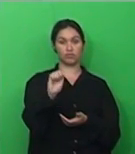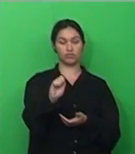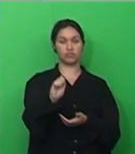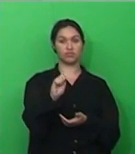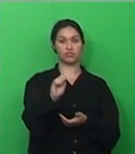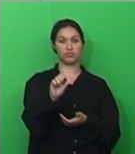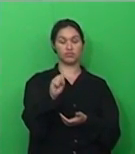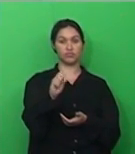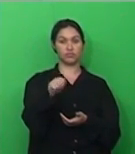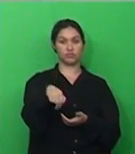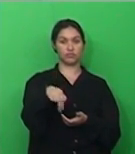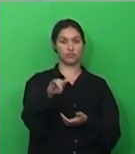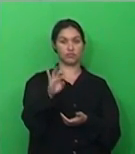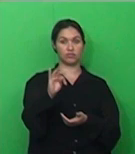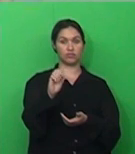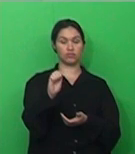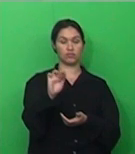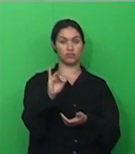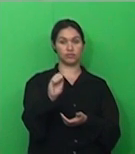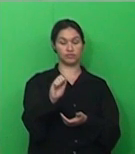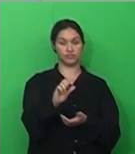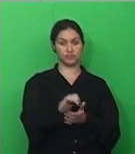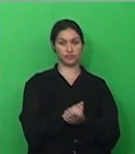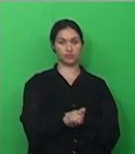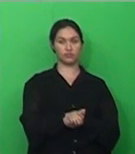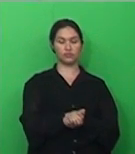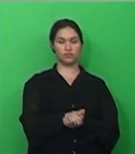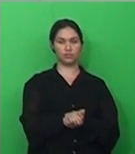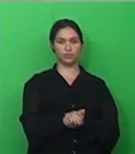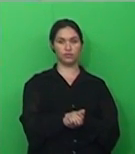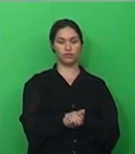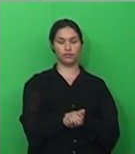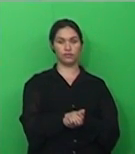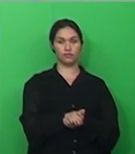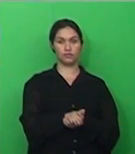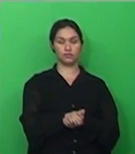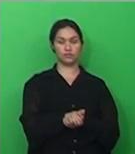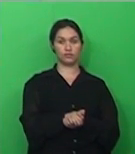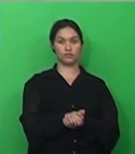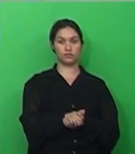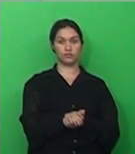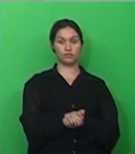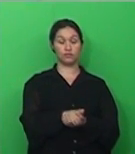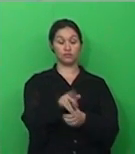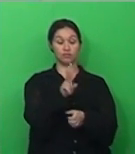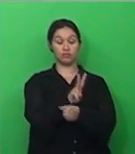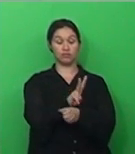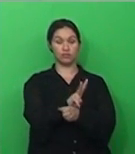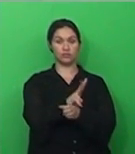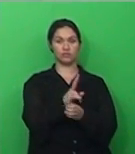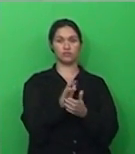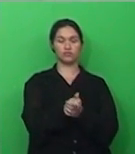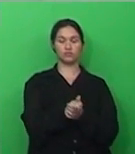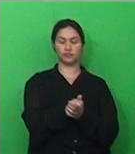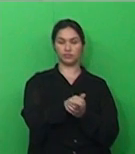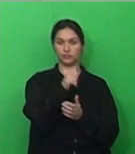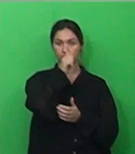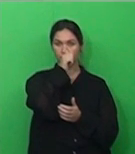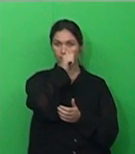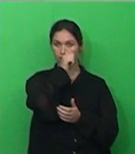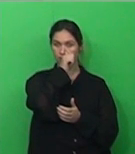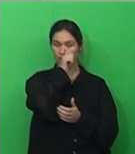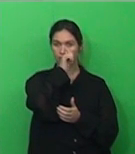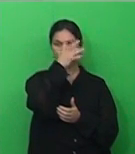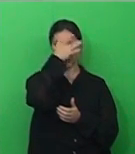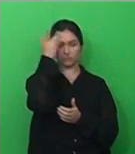como atribuição um conjunto de ações e medidas que visem diminuir, prevenir, educar a população com relação